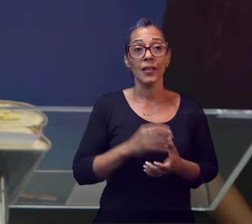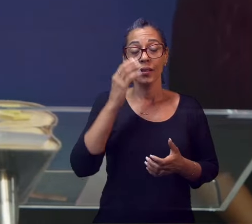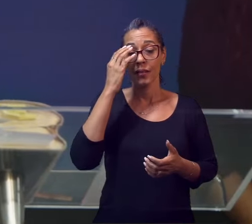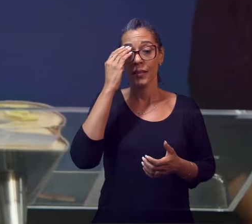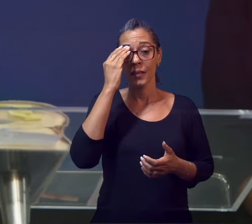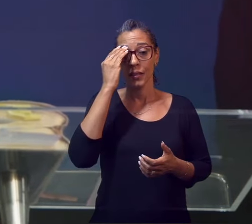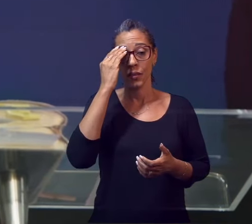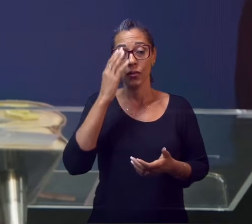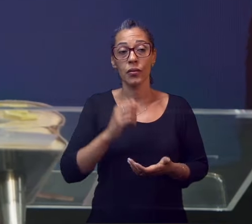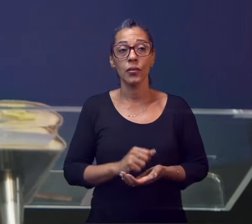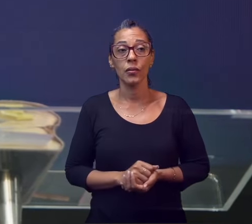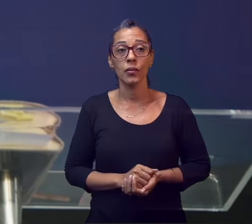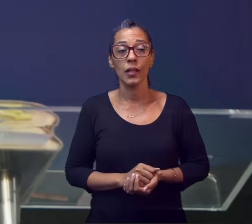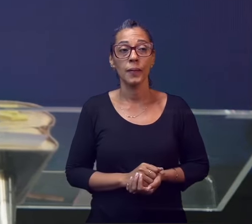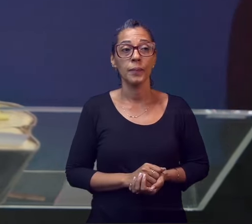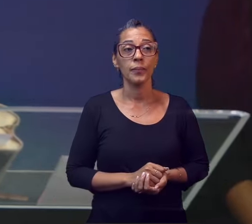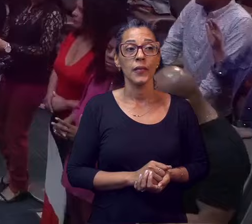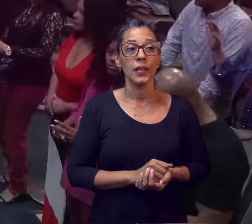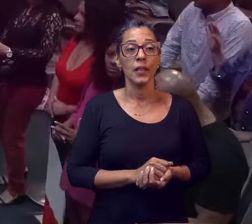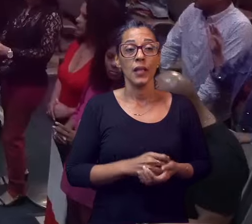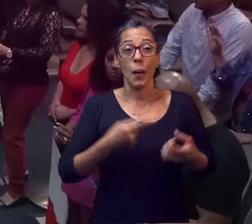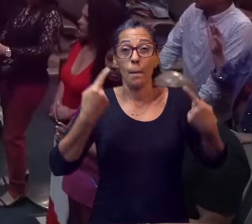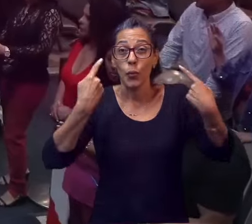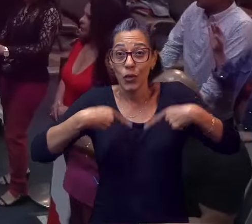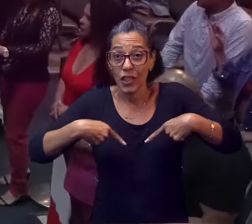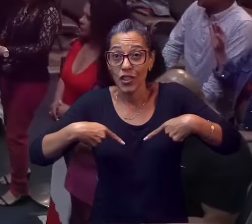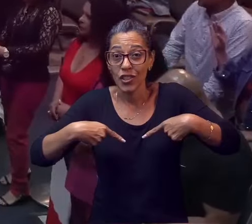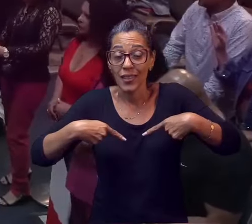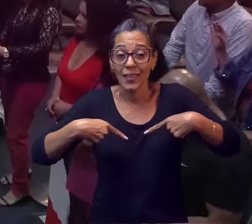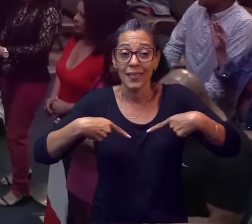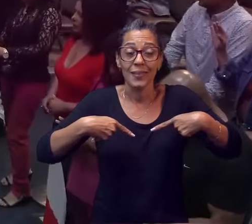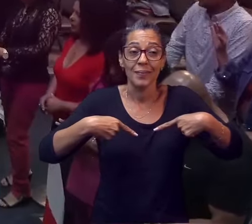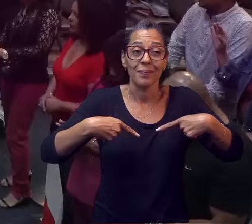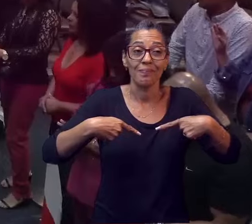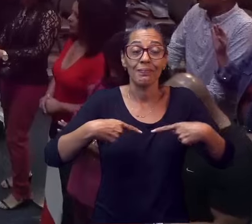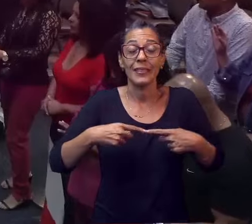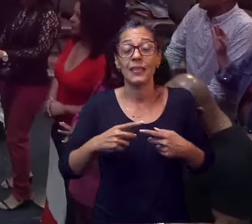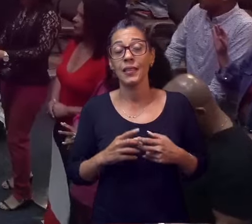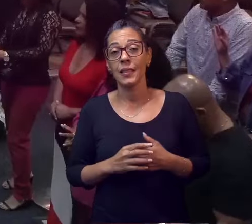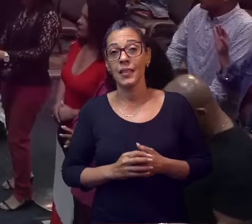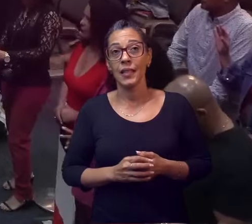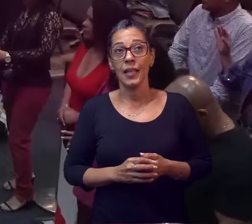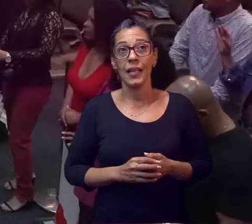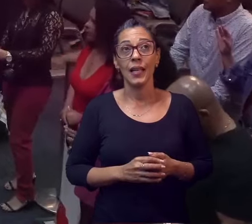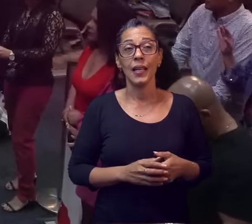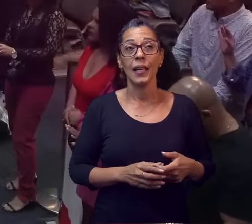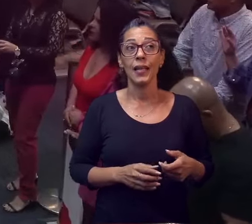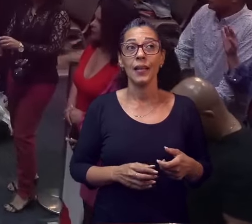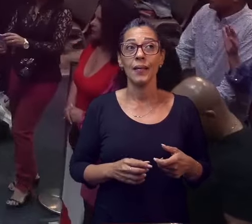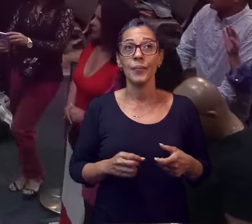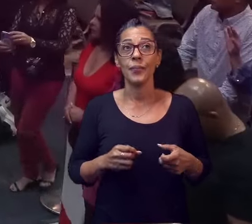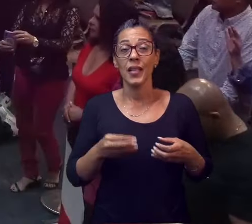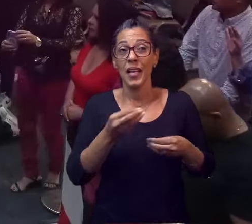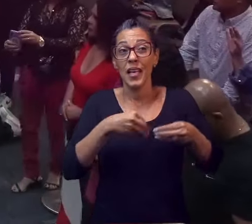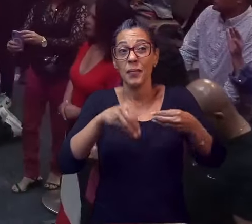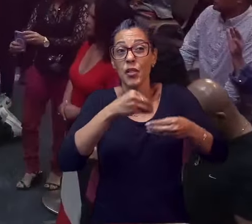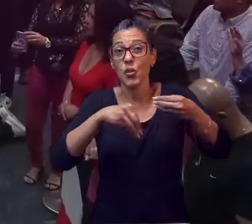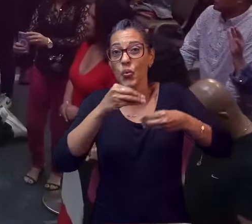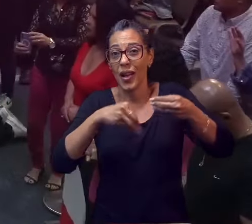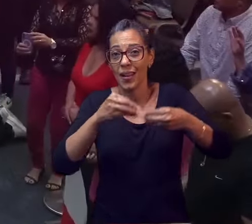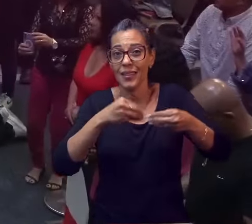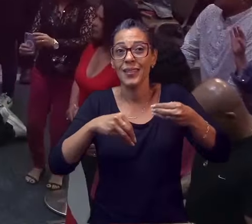em jogo é o mundo espiritual Satanás tentando tragar vidas e o